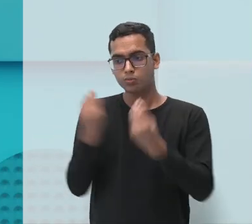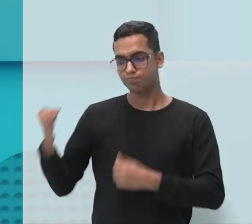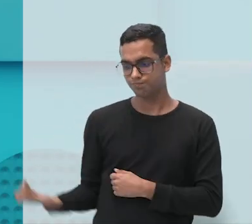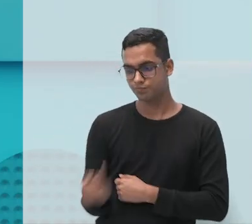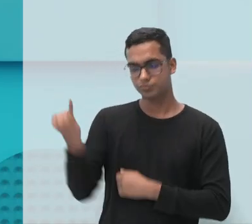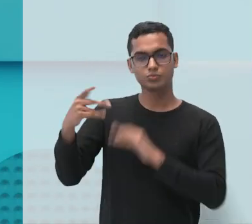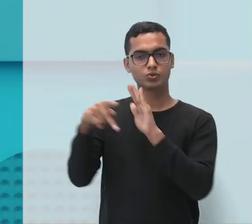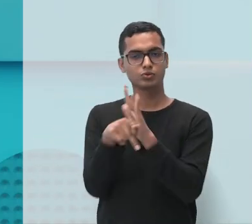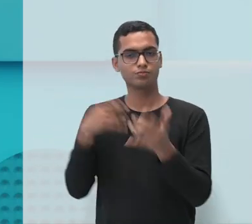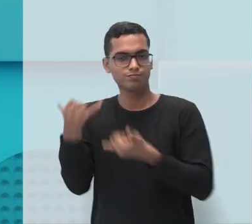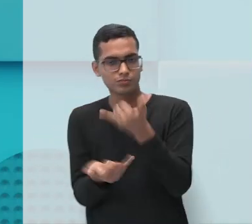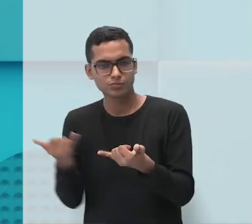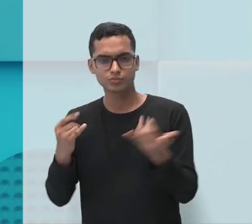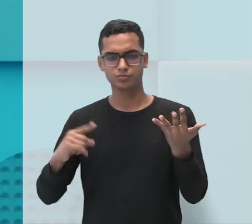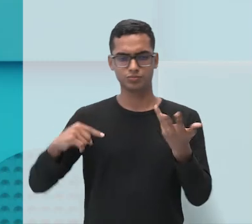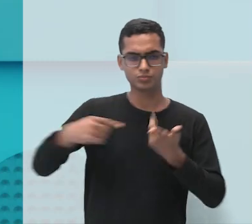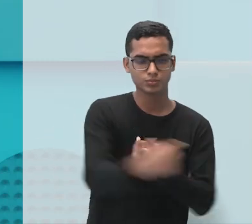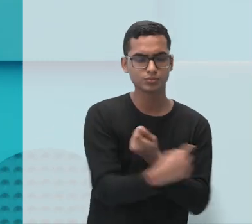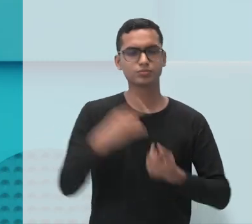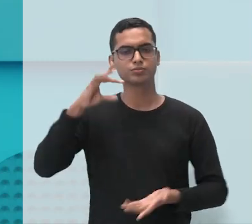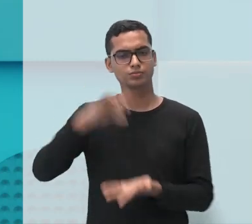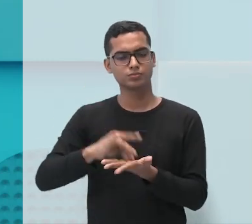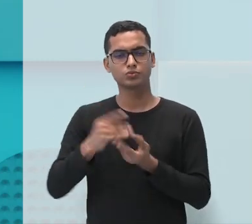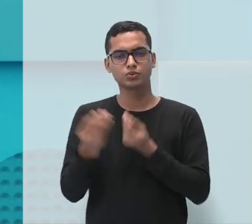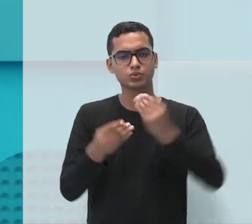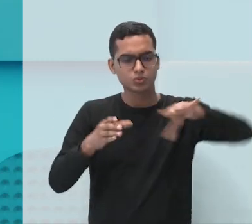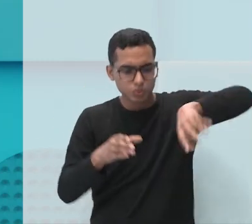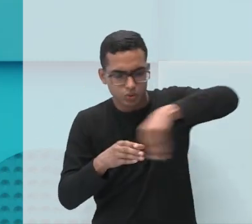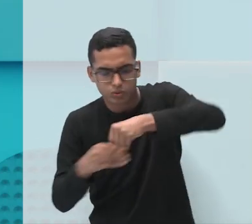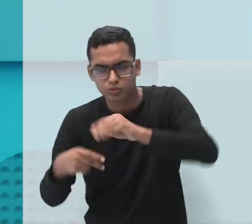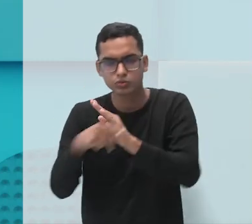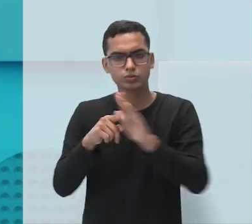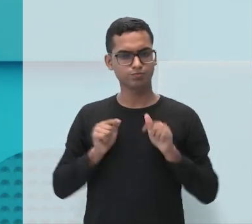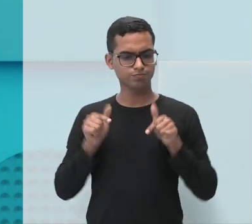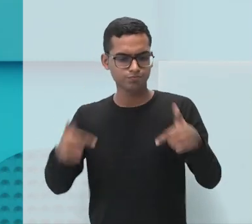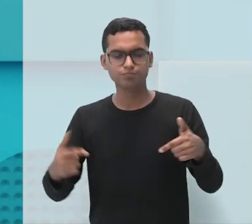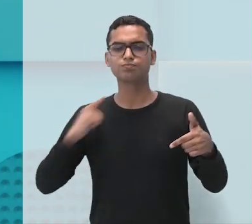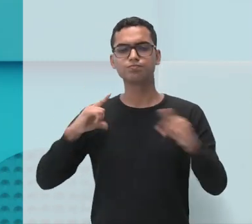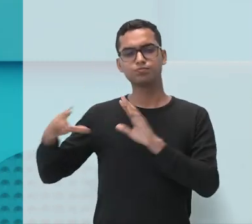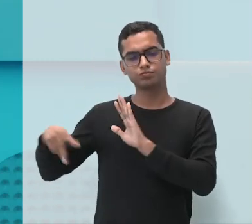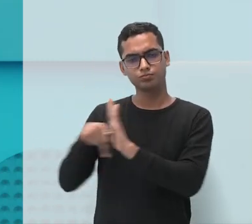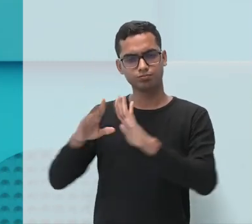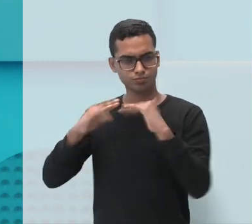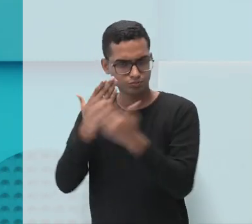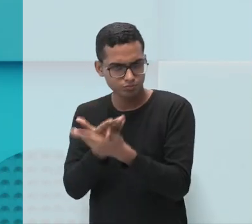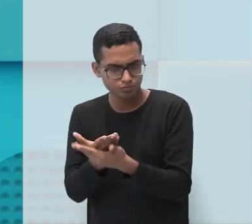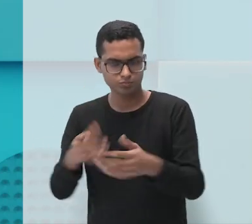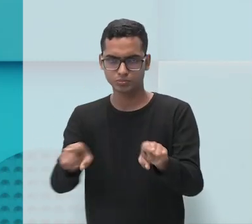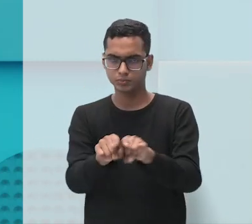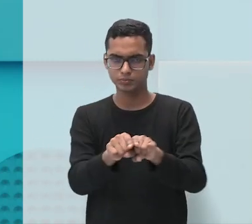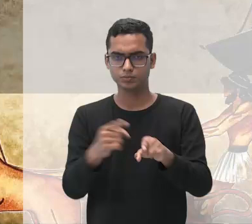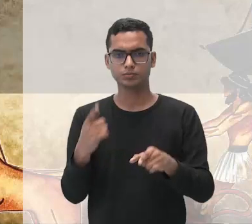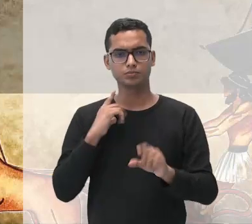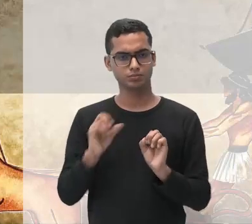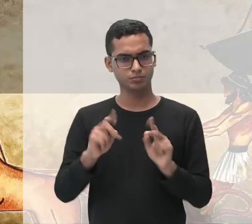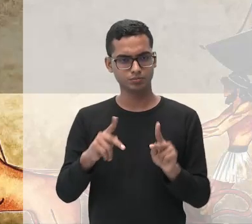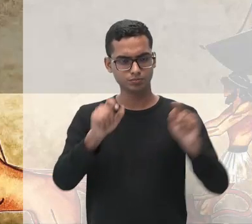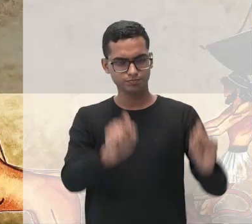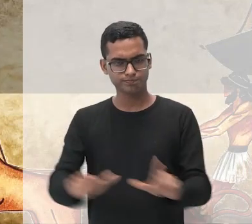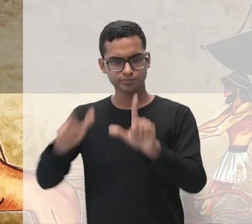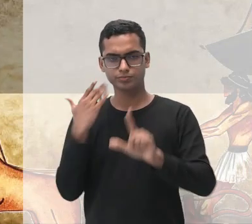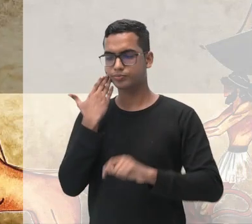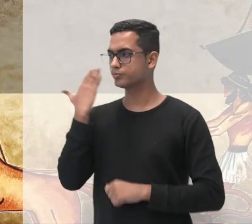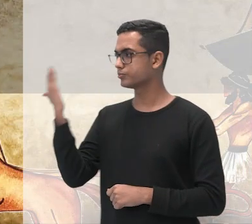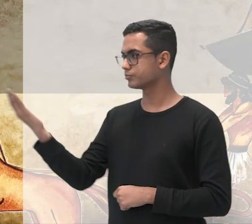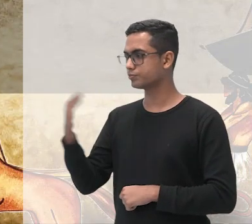esses jogos façam parte ali das atividades escolares, certo? Prosseguindo um pouco